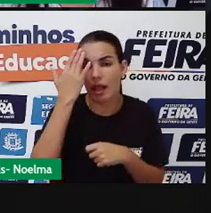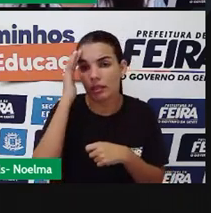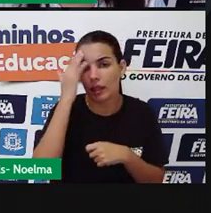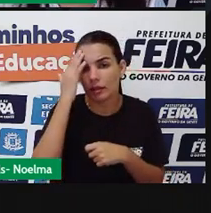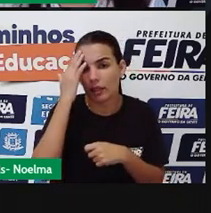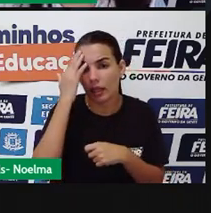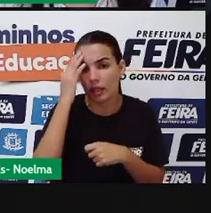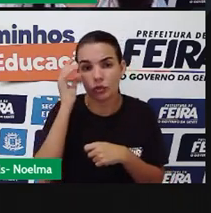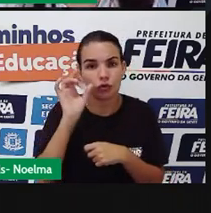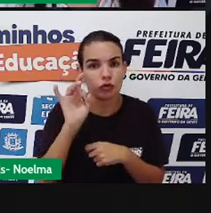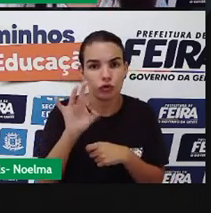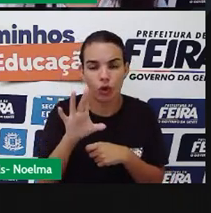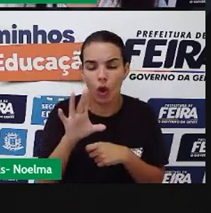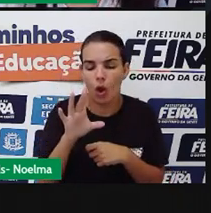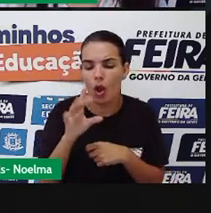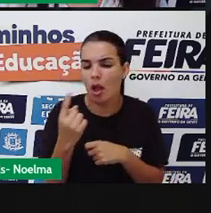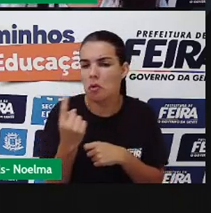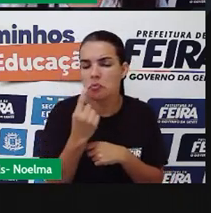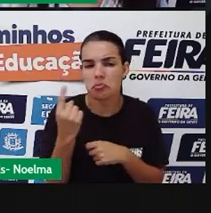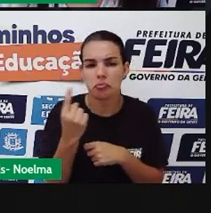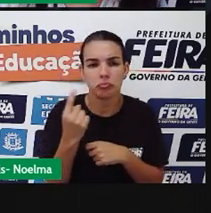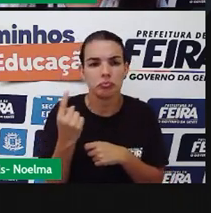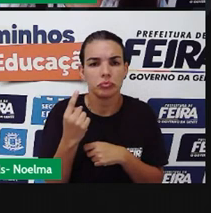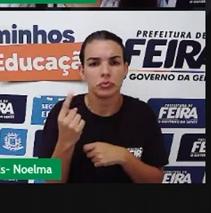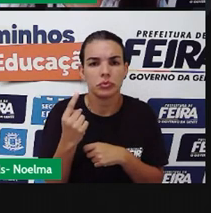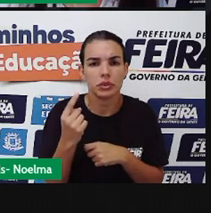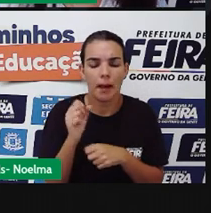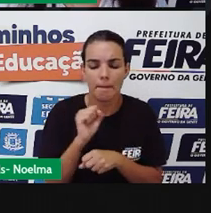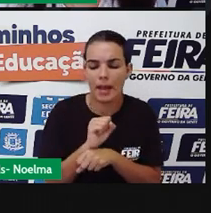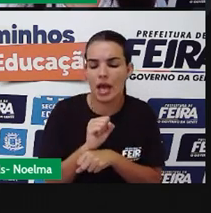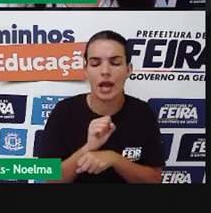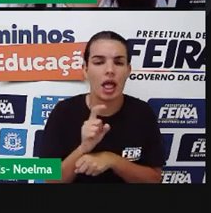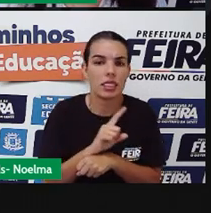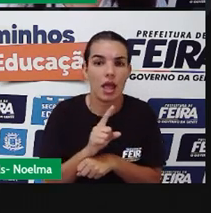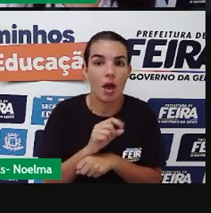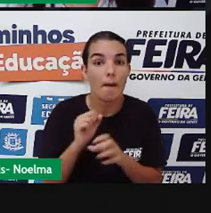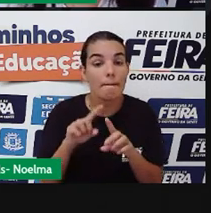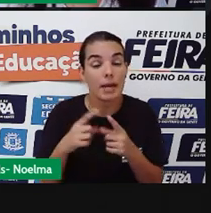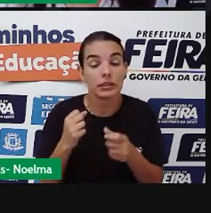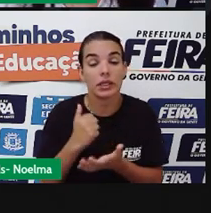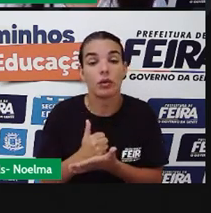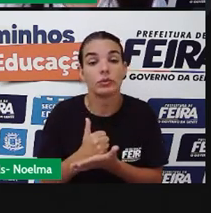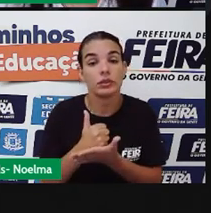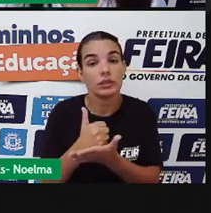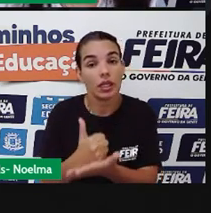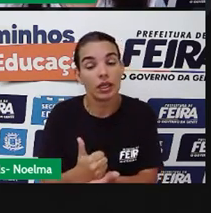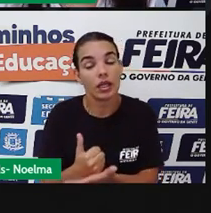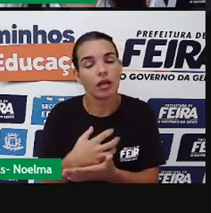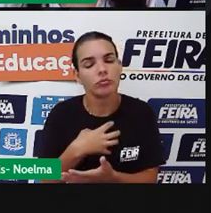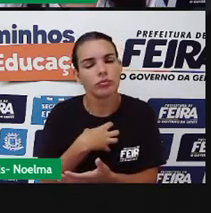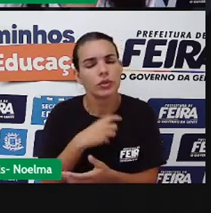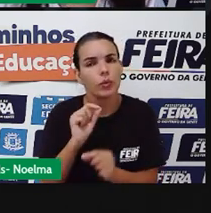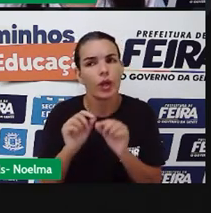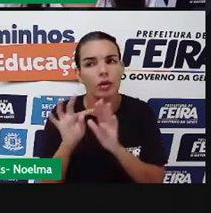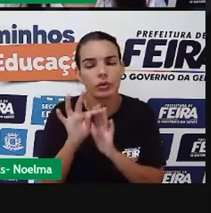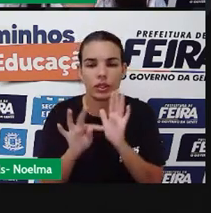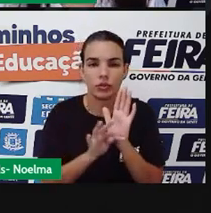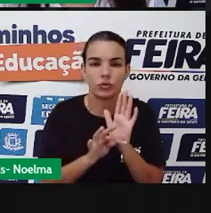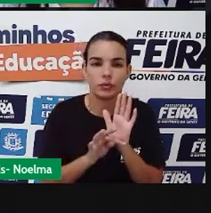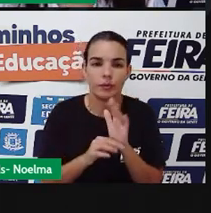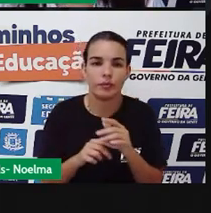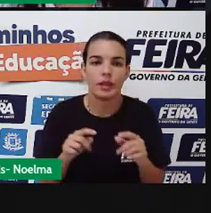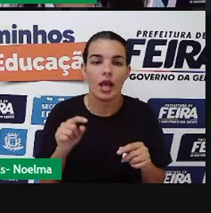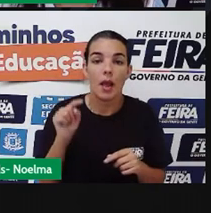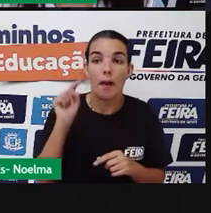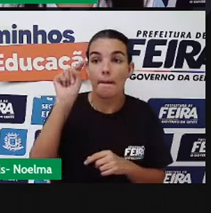serve apenas para dar uma pequena pausa, mas ela auxilia também aí no sentido do texto.